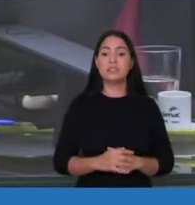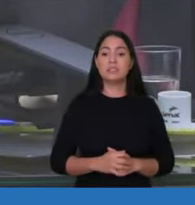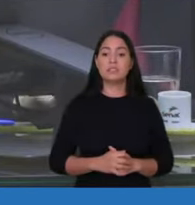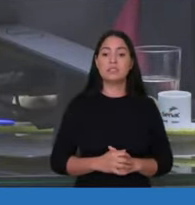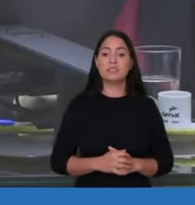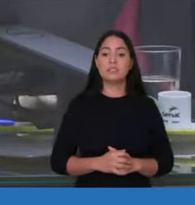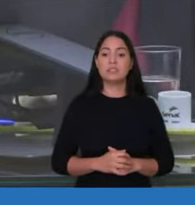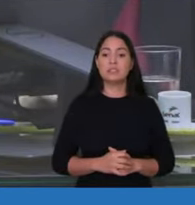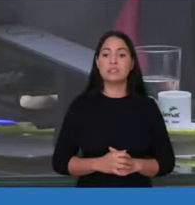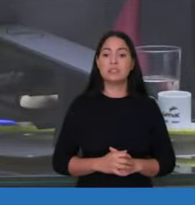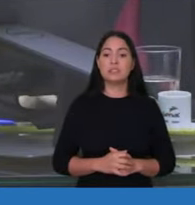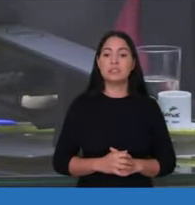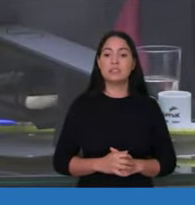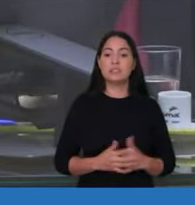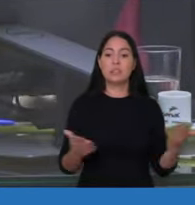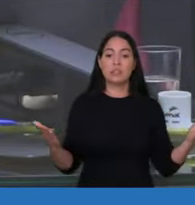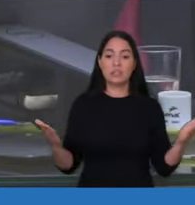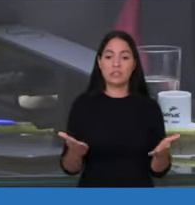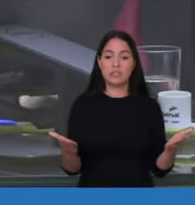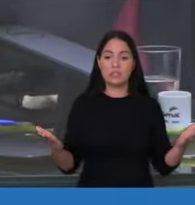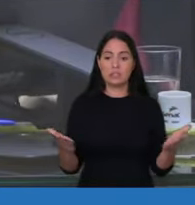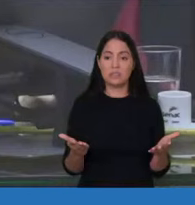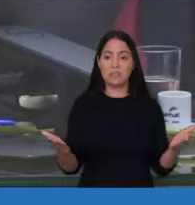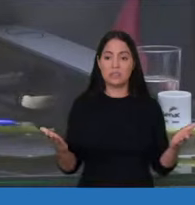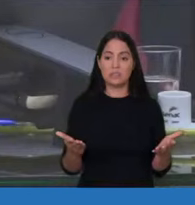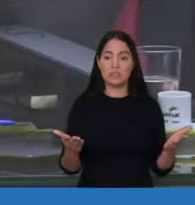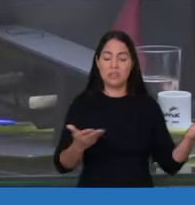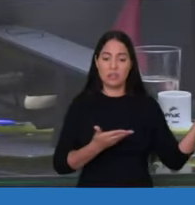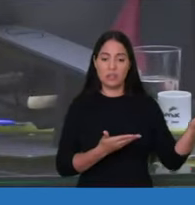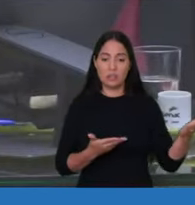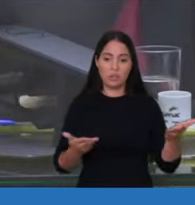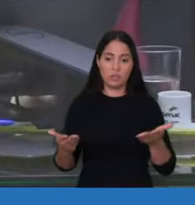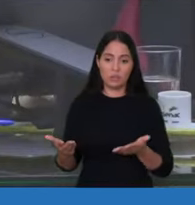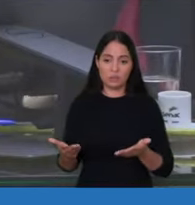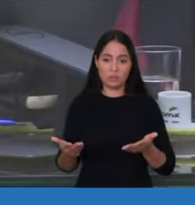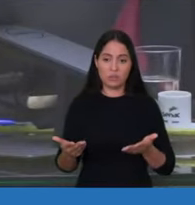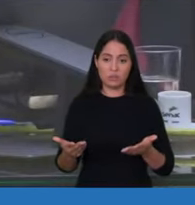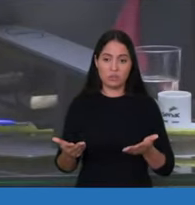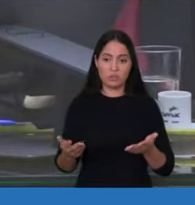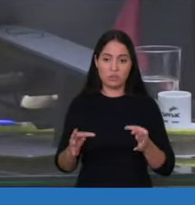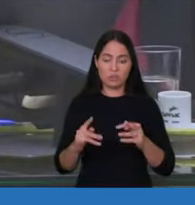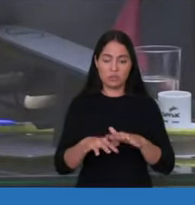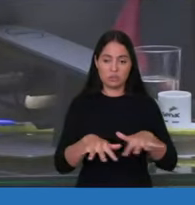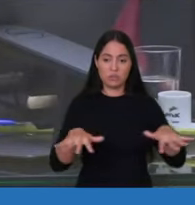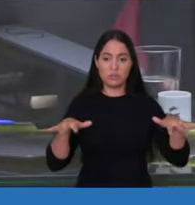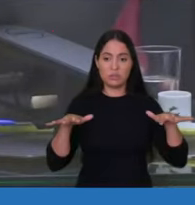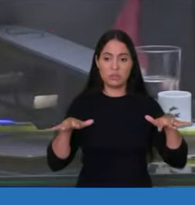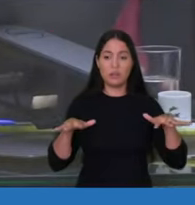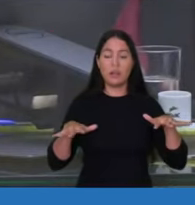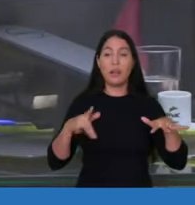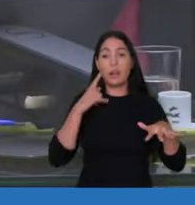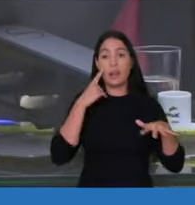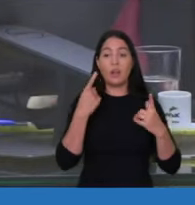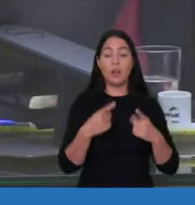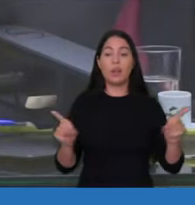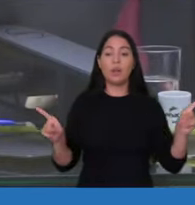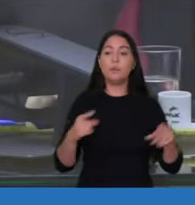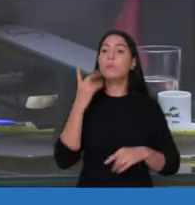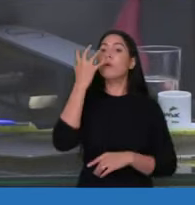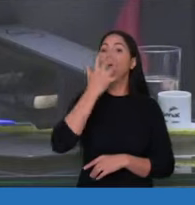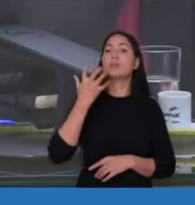Eu passo a palavra, desculpe, eu convido agora todas as pessoas para assistirem a apresentação musical da cantora